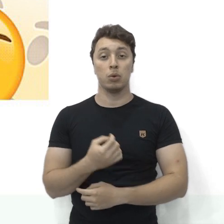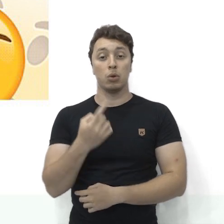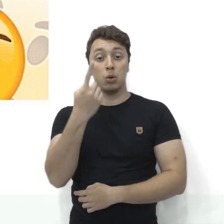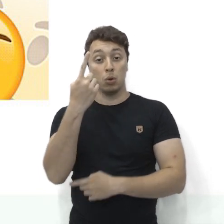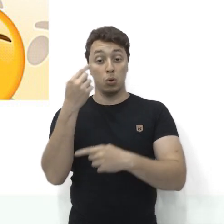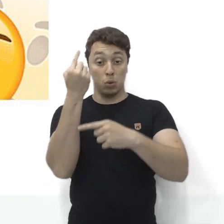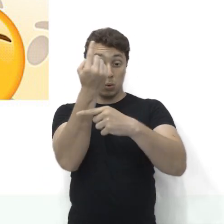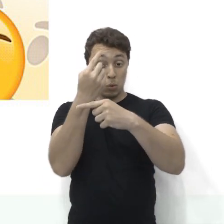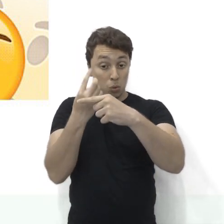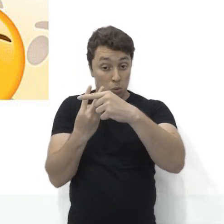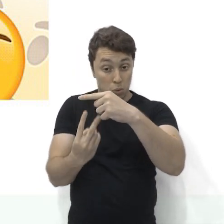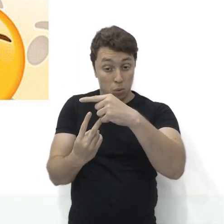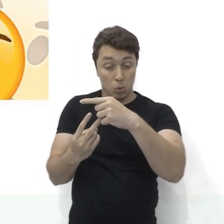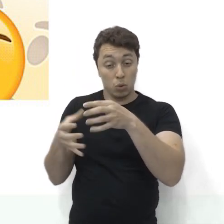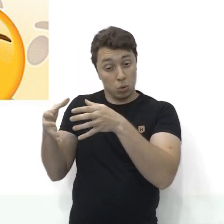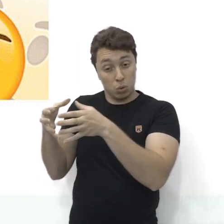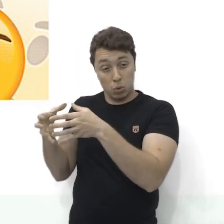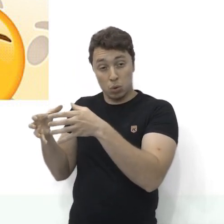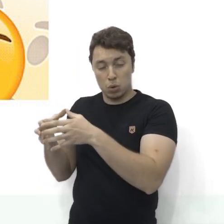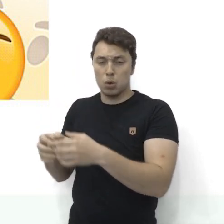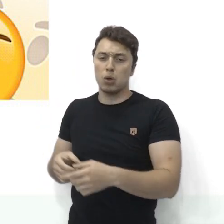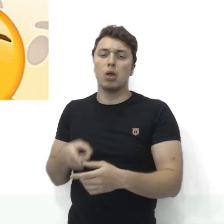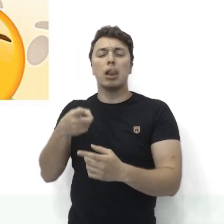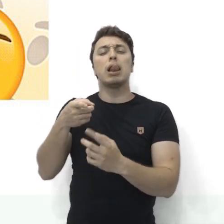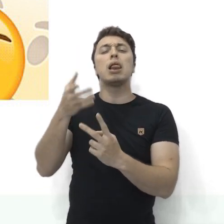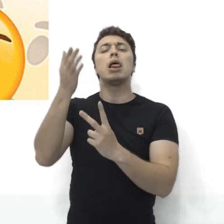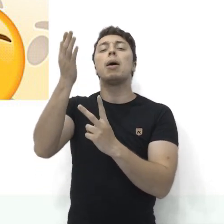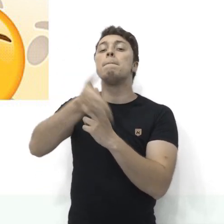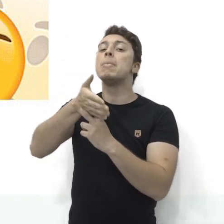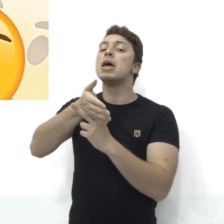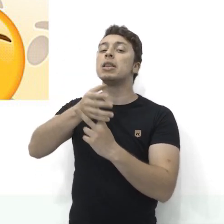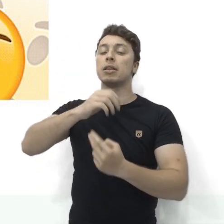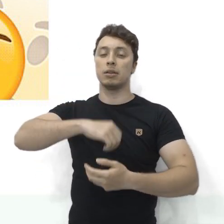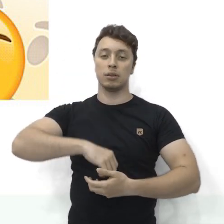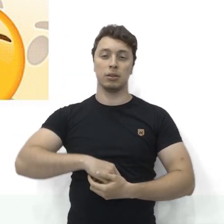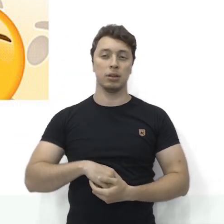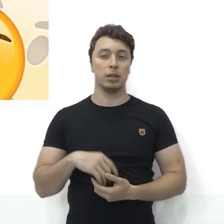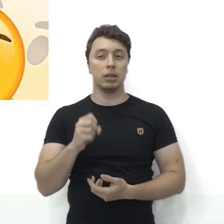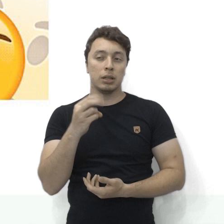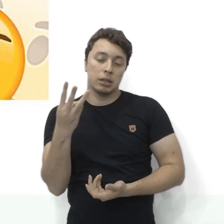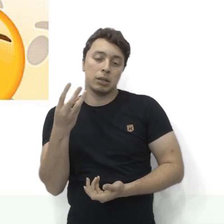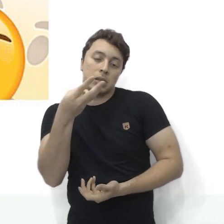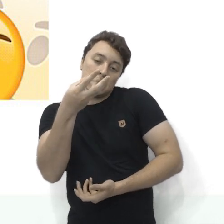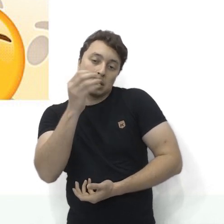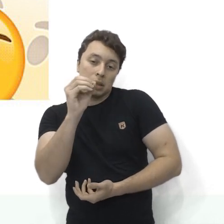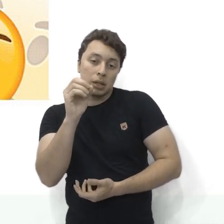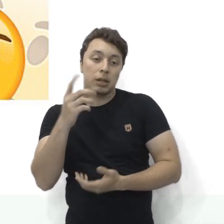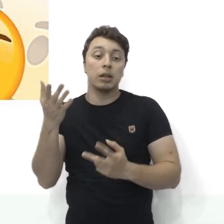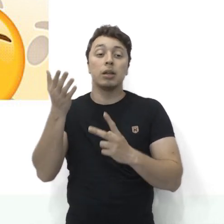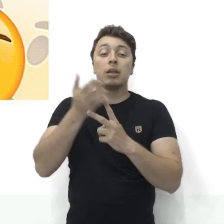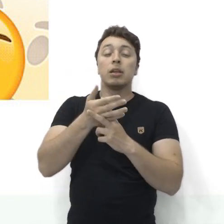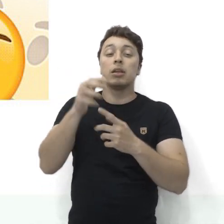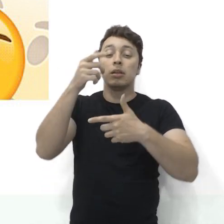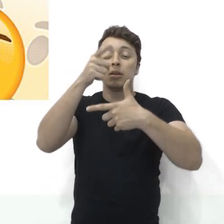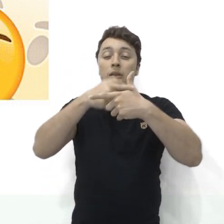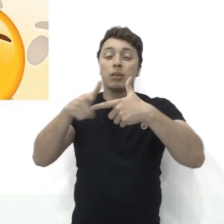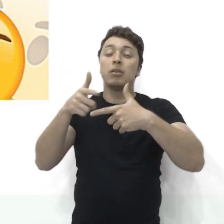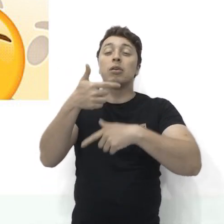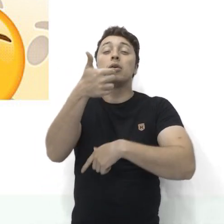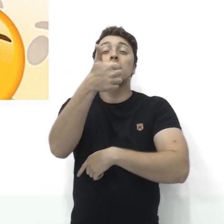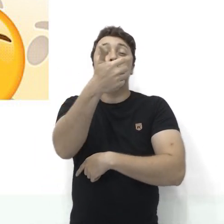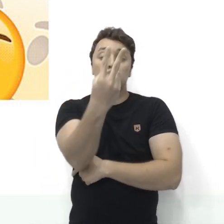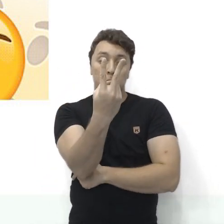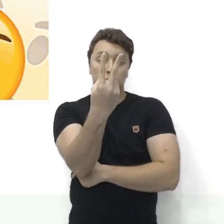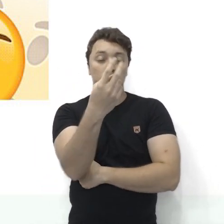1/2 da turma. 1/2 é a metade. Se temos 30 alunos, iremos dividir por 2, que vai